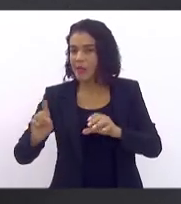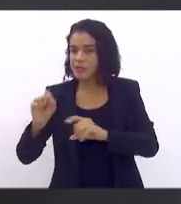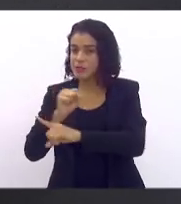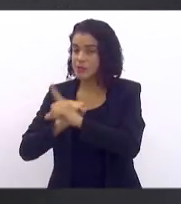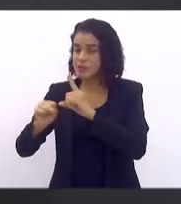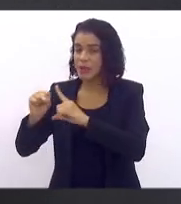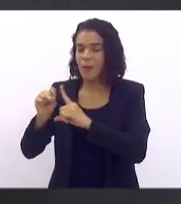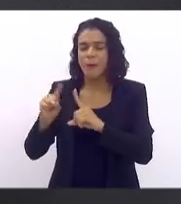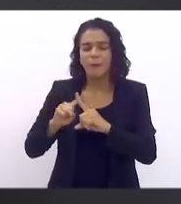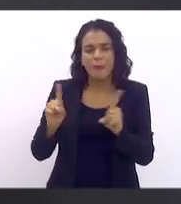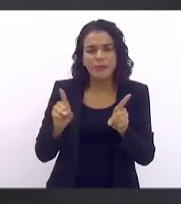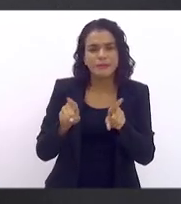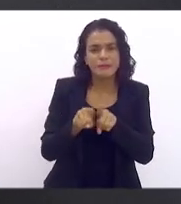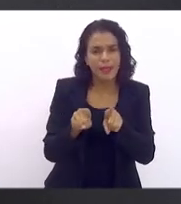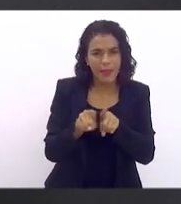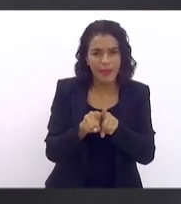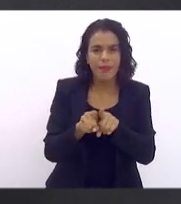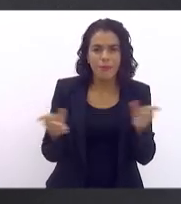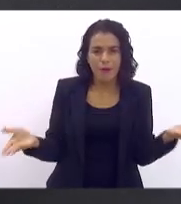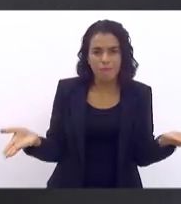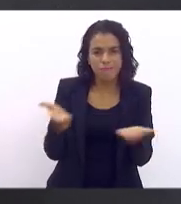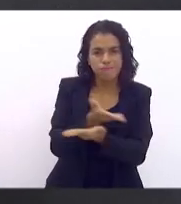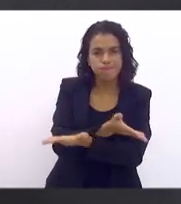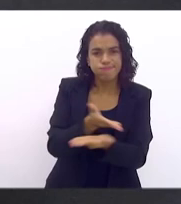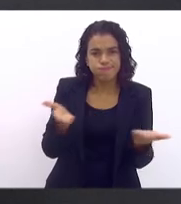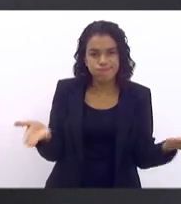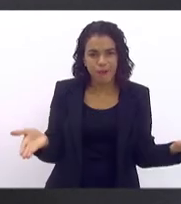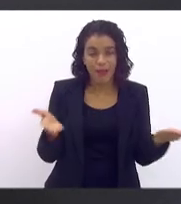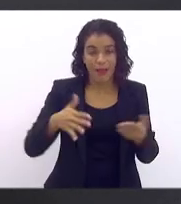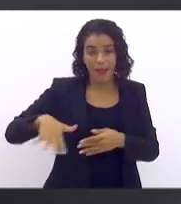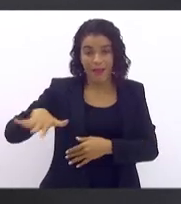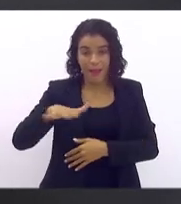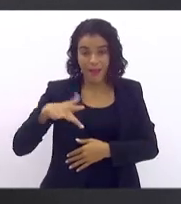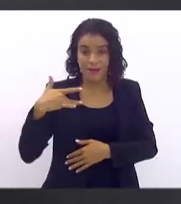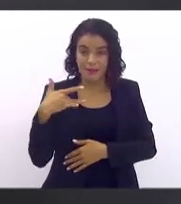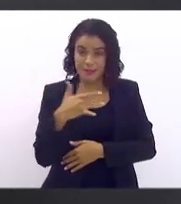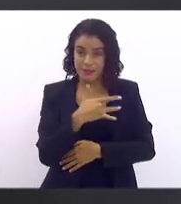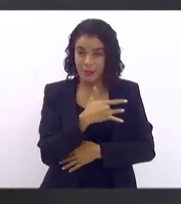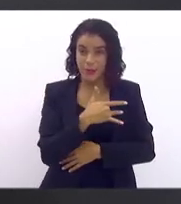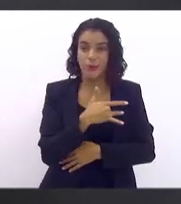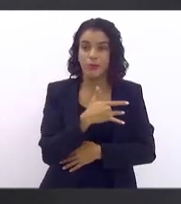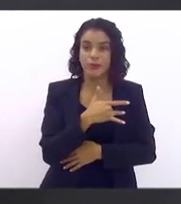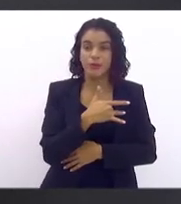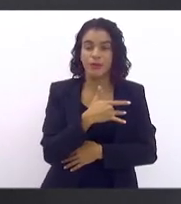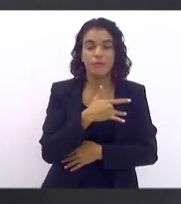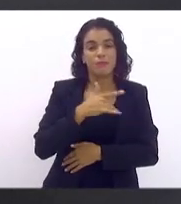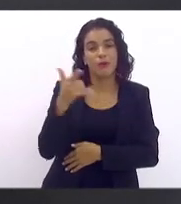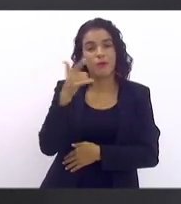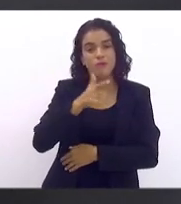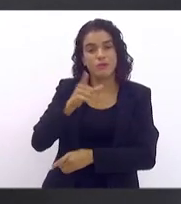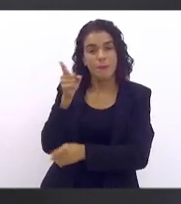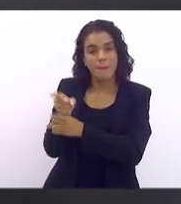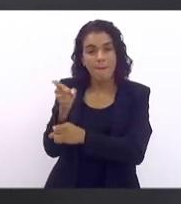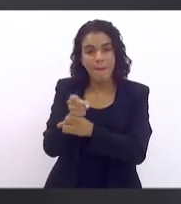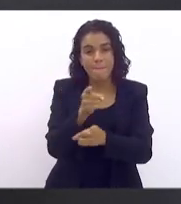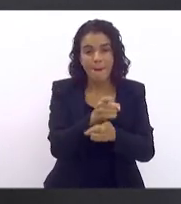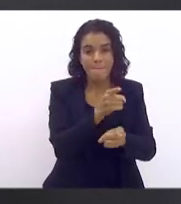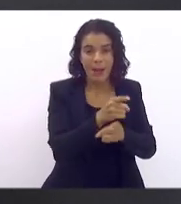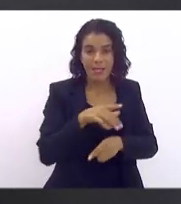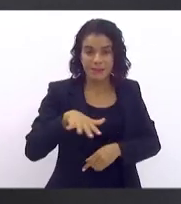se vocês têm uma interlocução nesse sentido com a área da saúde para identificar esses casos.